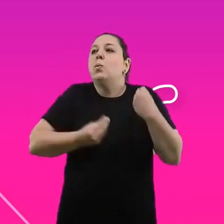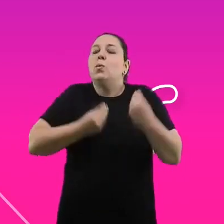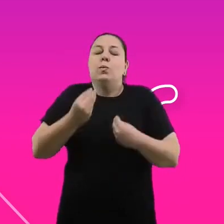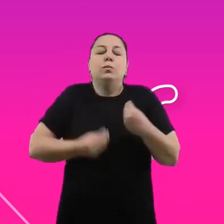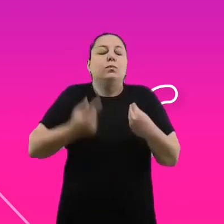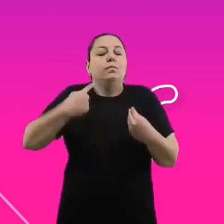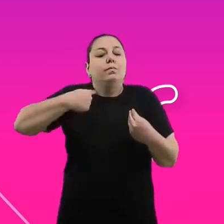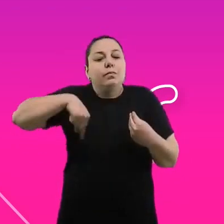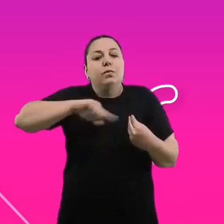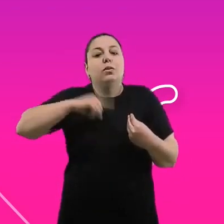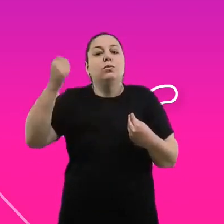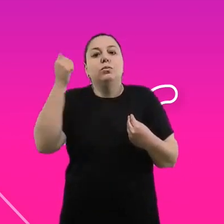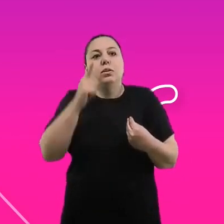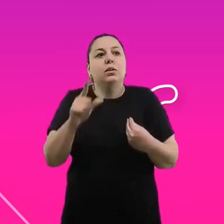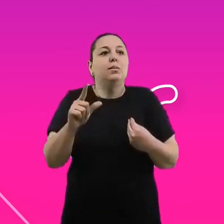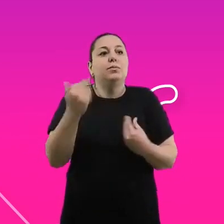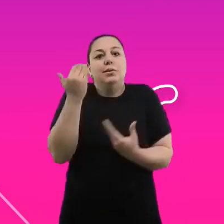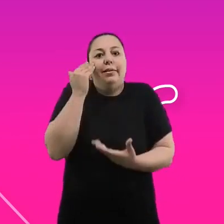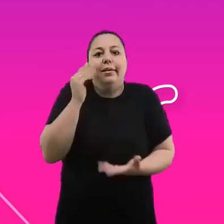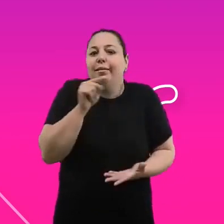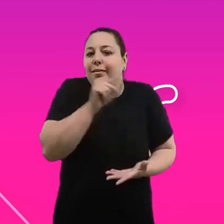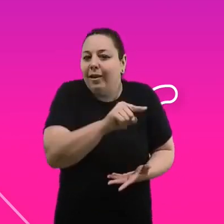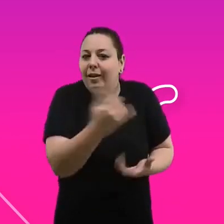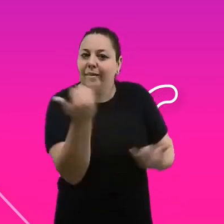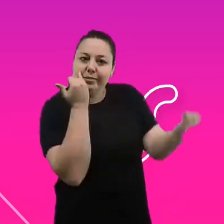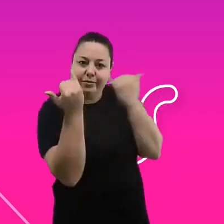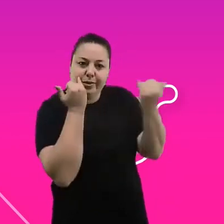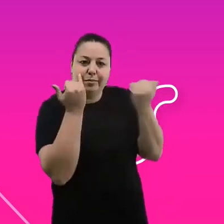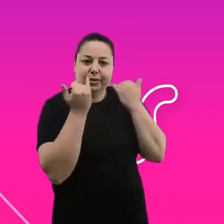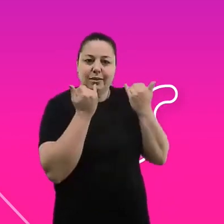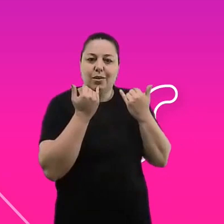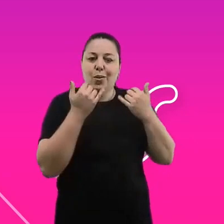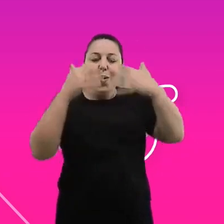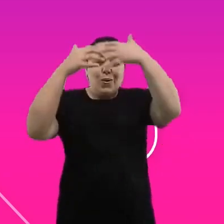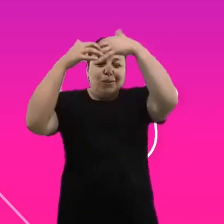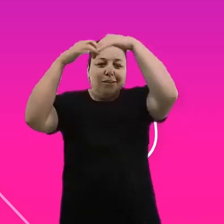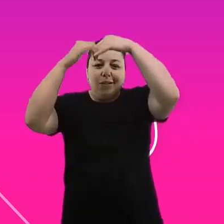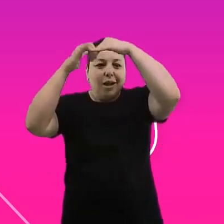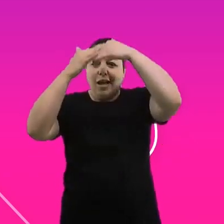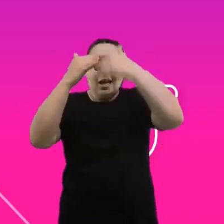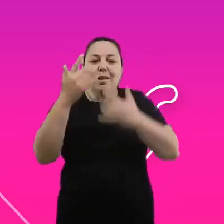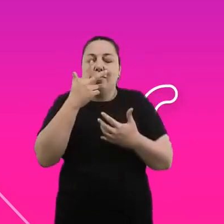não tem essa capacidade de processar, a gente não consegue